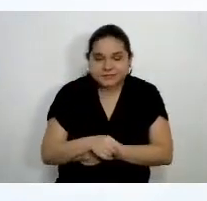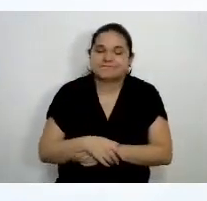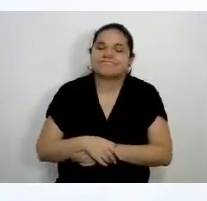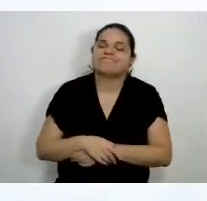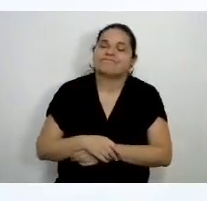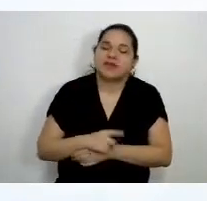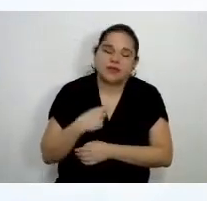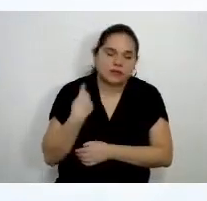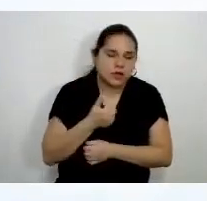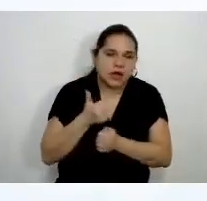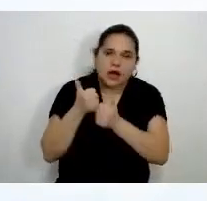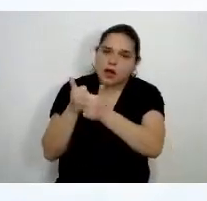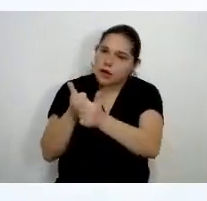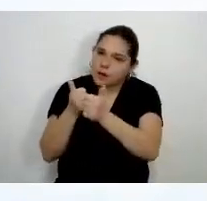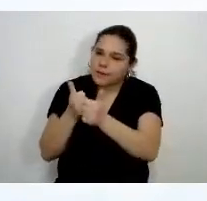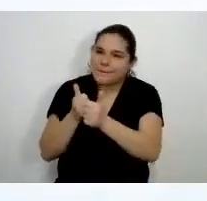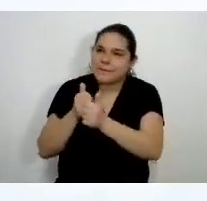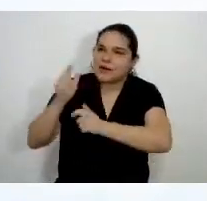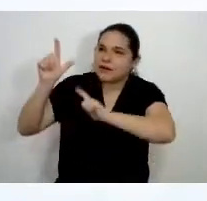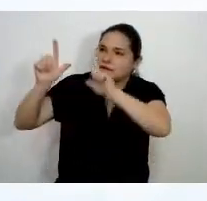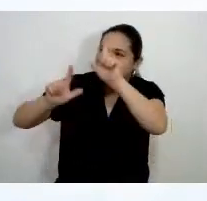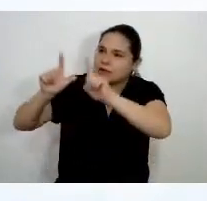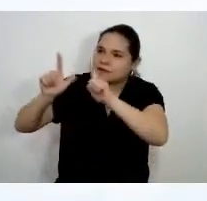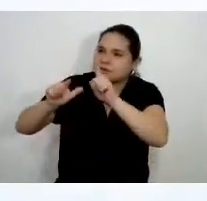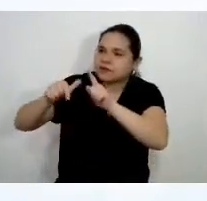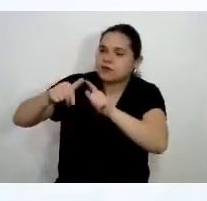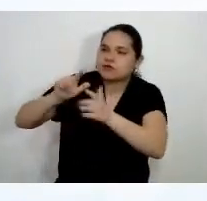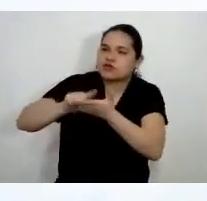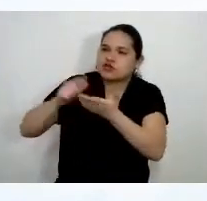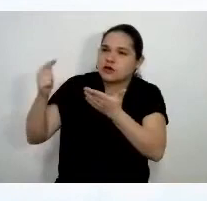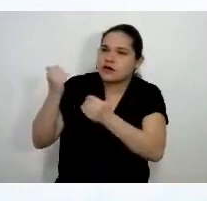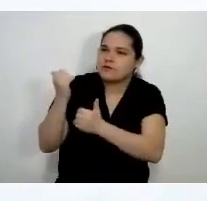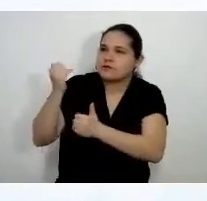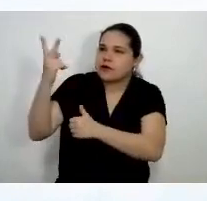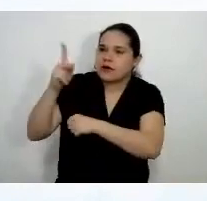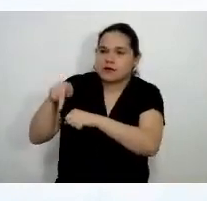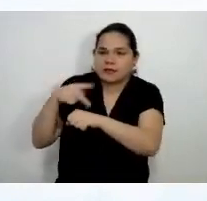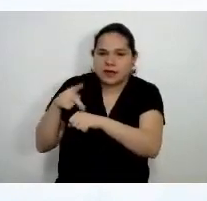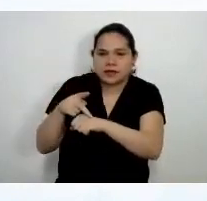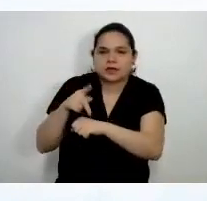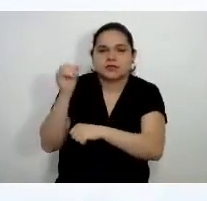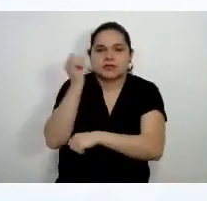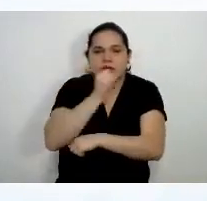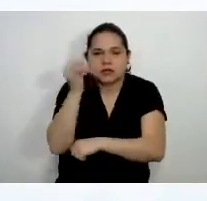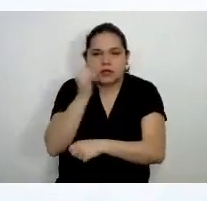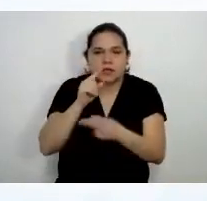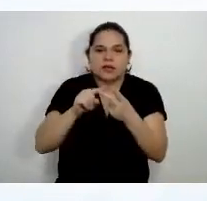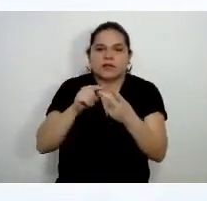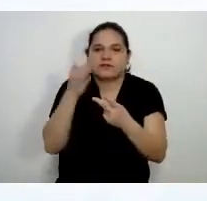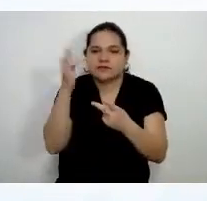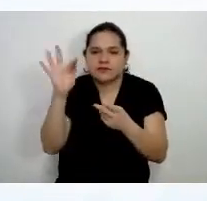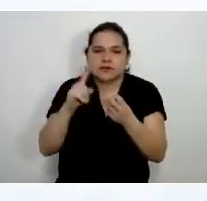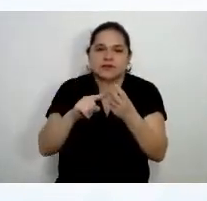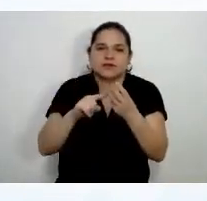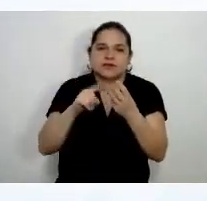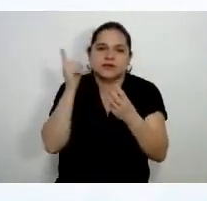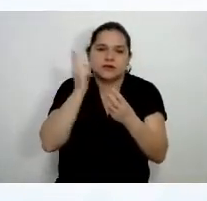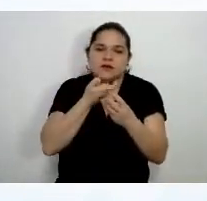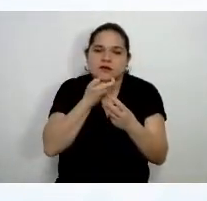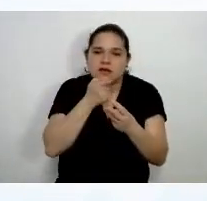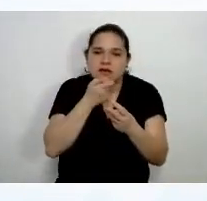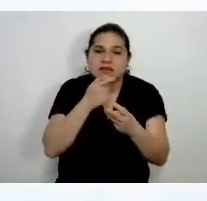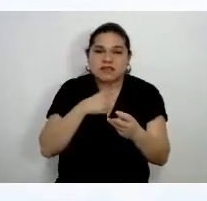imprensa internacional, movimentações realmente na Itália, na França, Espanha, Inglaterra, para não quererem usar